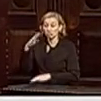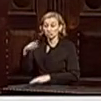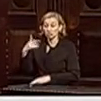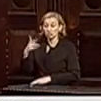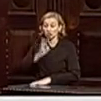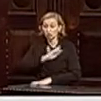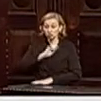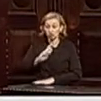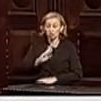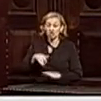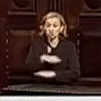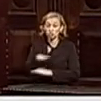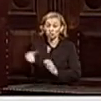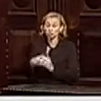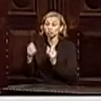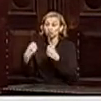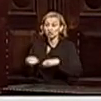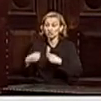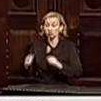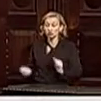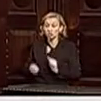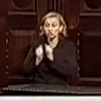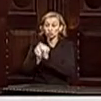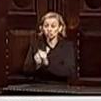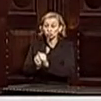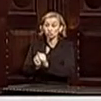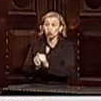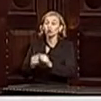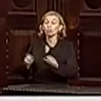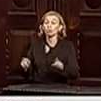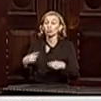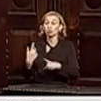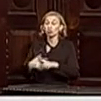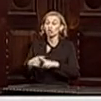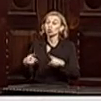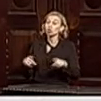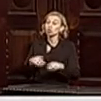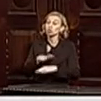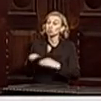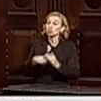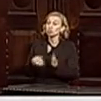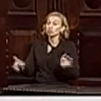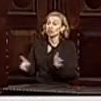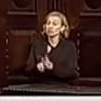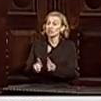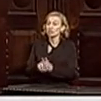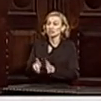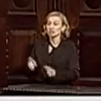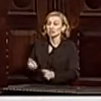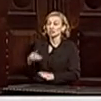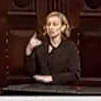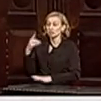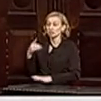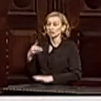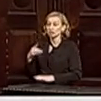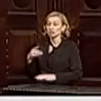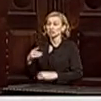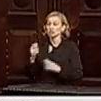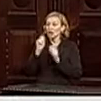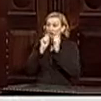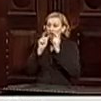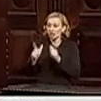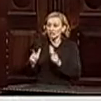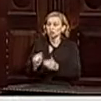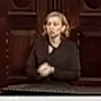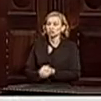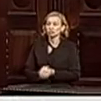todos compartilhamos, pois somos todos integrantes da Assembleia Legislativa do Estado do Rio de Janeiro. Senhor presidente, um